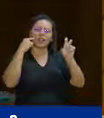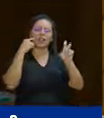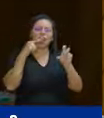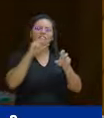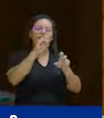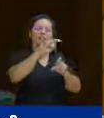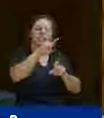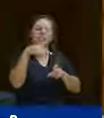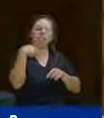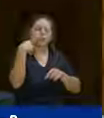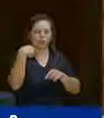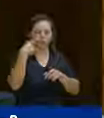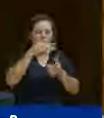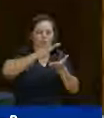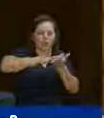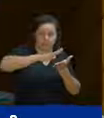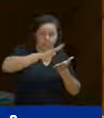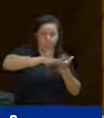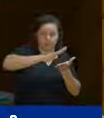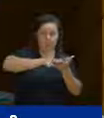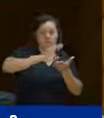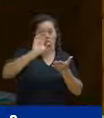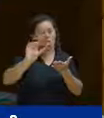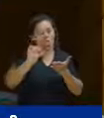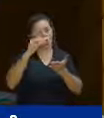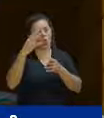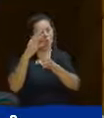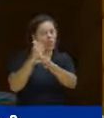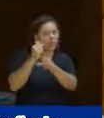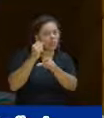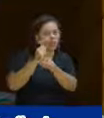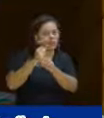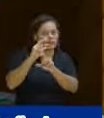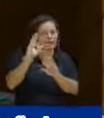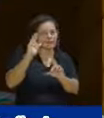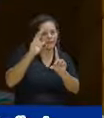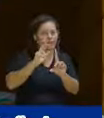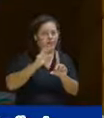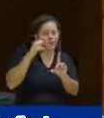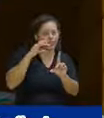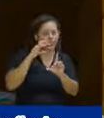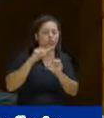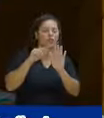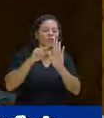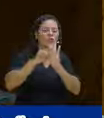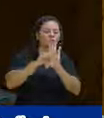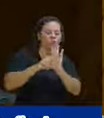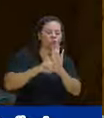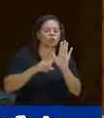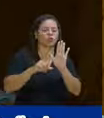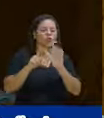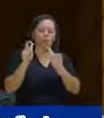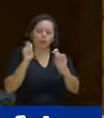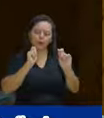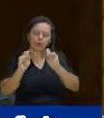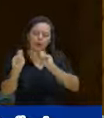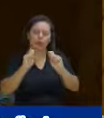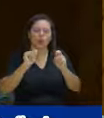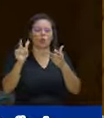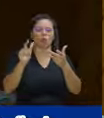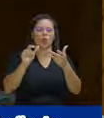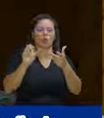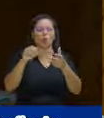gastos advocatícios e de contabilidade referentes à consultoria, assessoria e